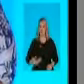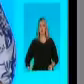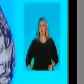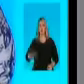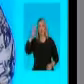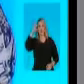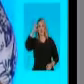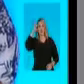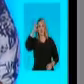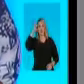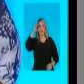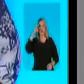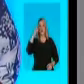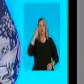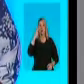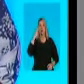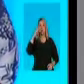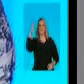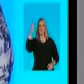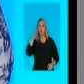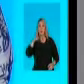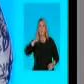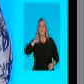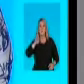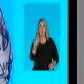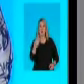2015 2,5 bilhões para o Rio de Janeiro.